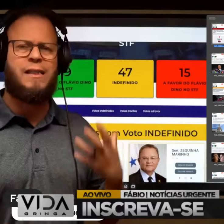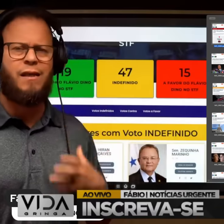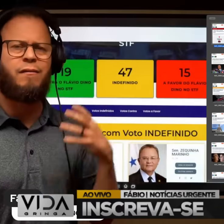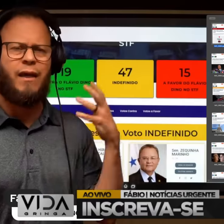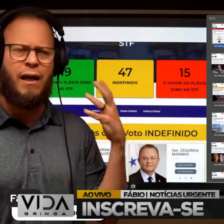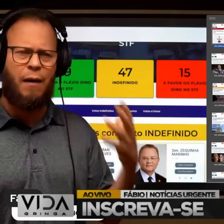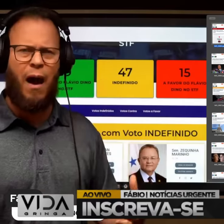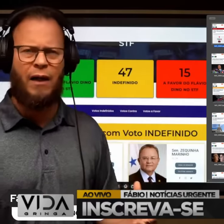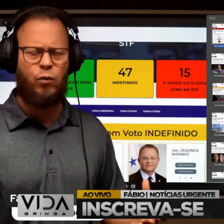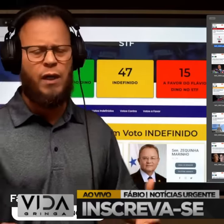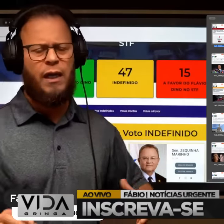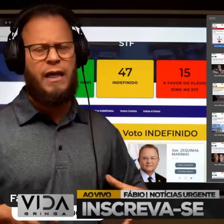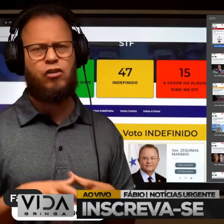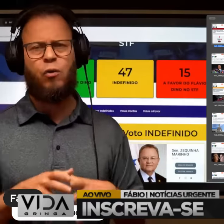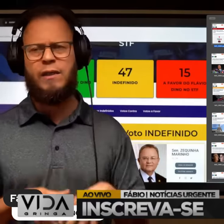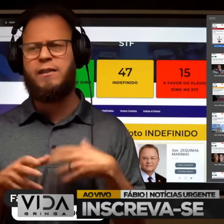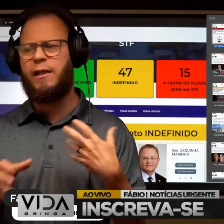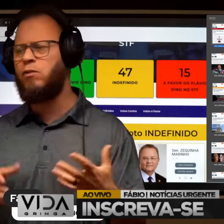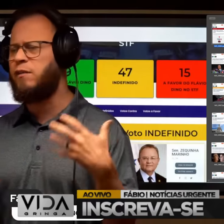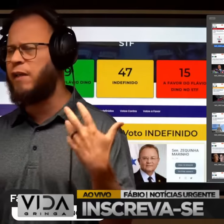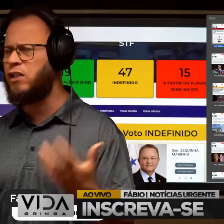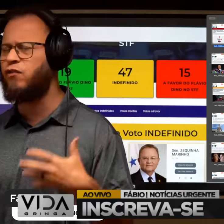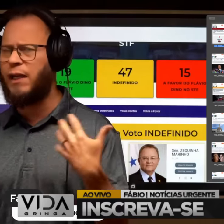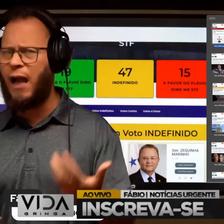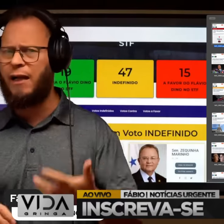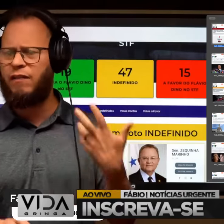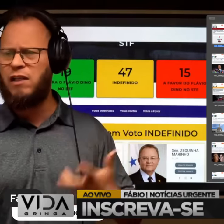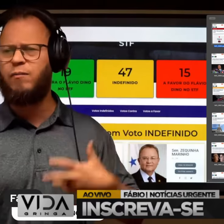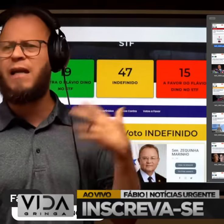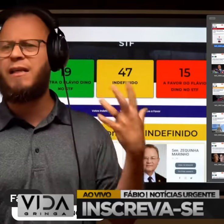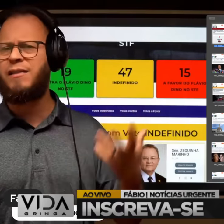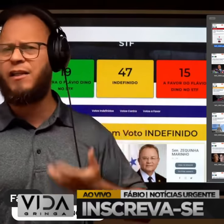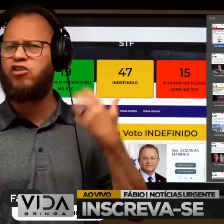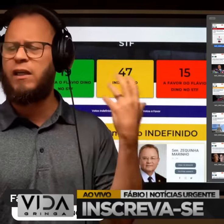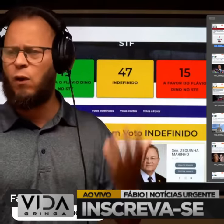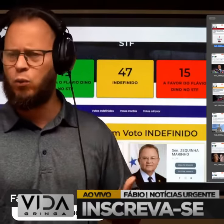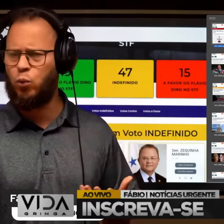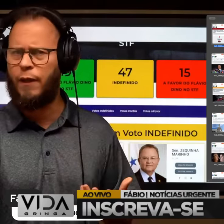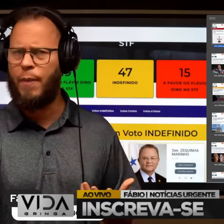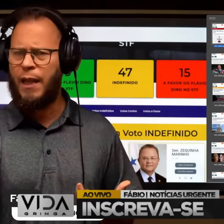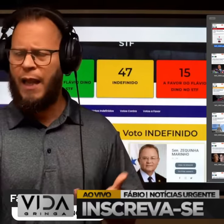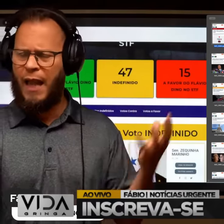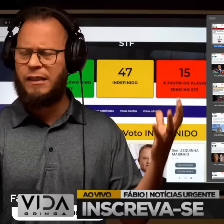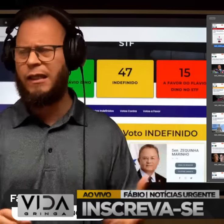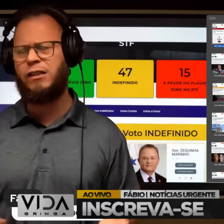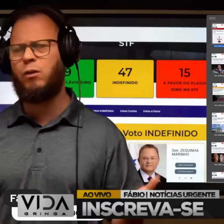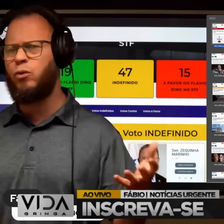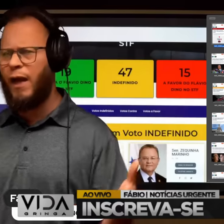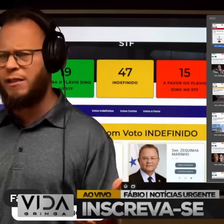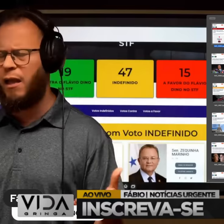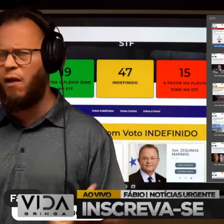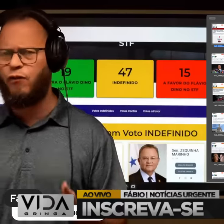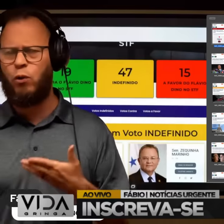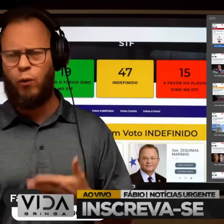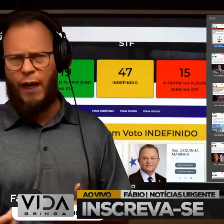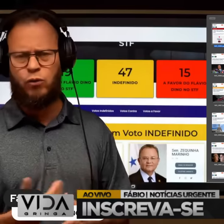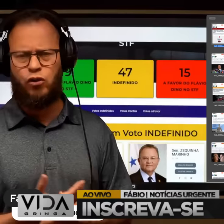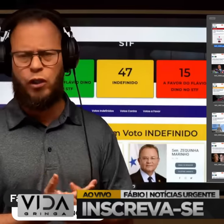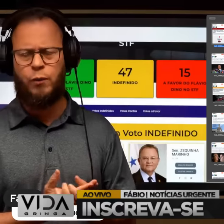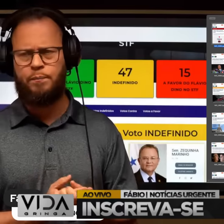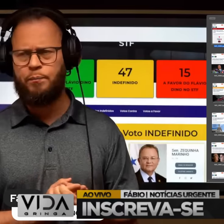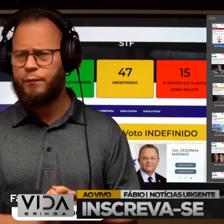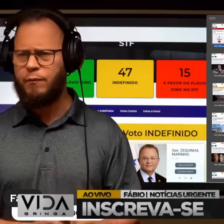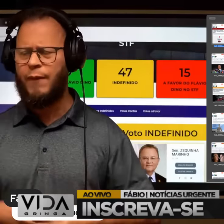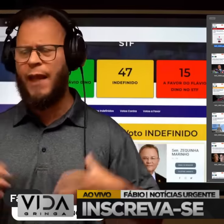que sim, tenha acabado. E as coisas irão se intensificar cada vez mais as críticas ao Lula. Essa questão do STF colocar o